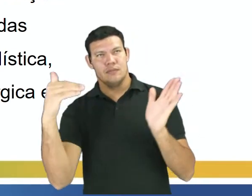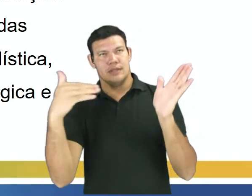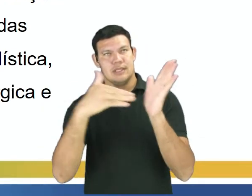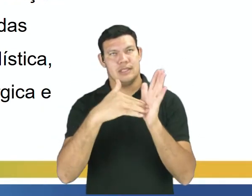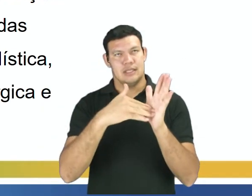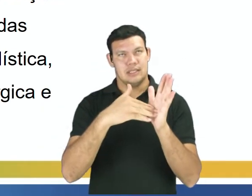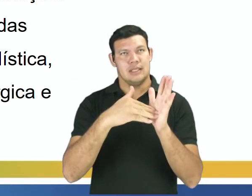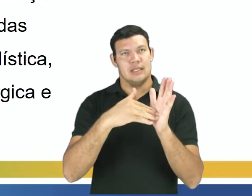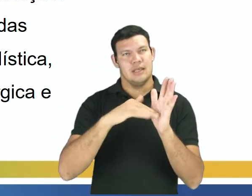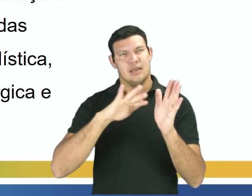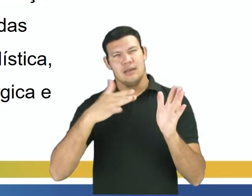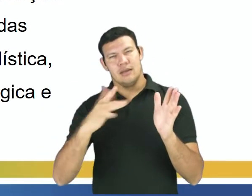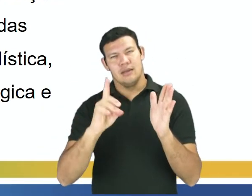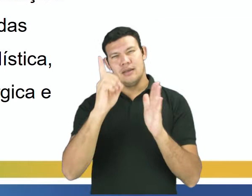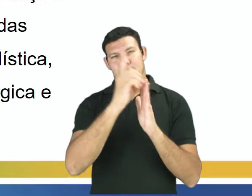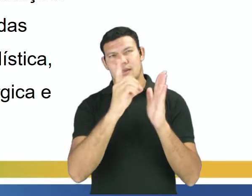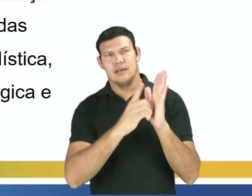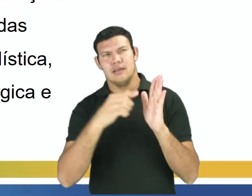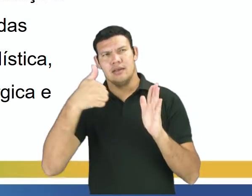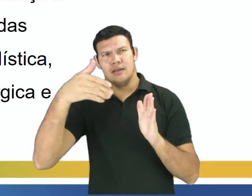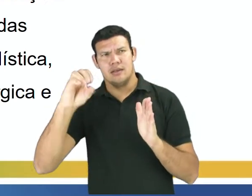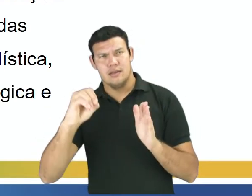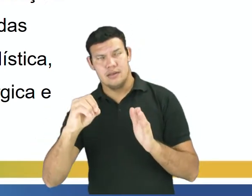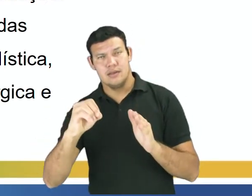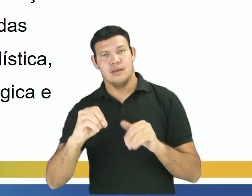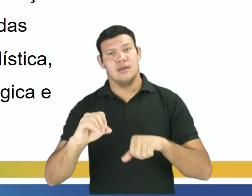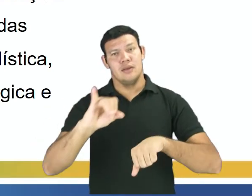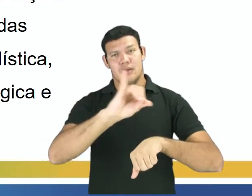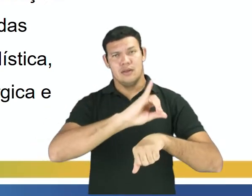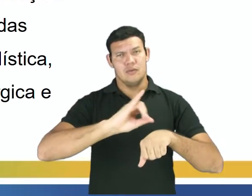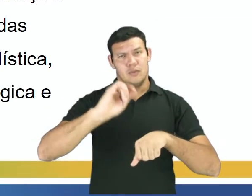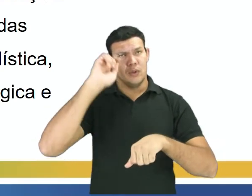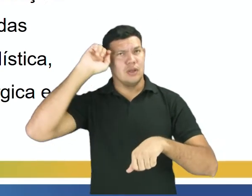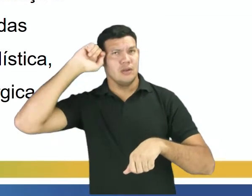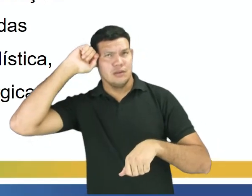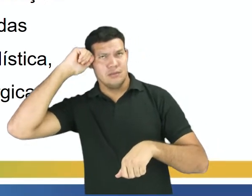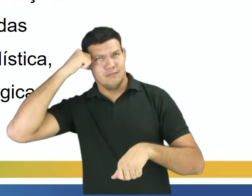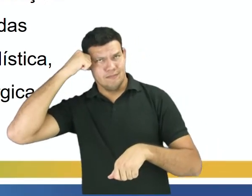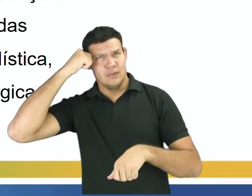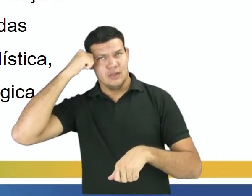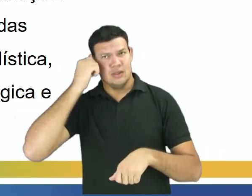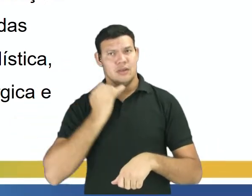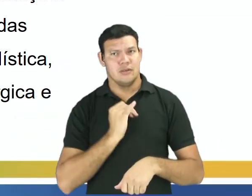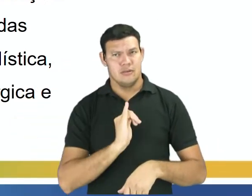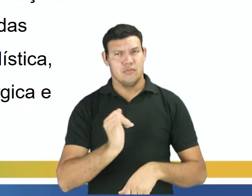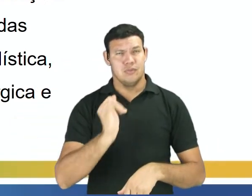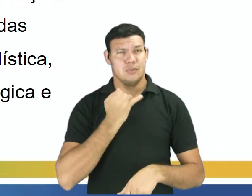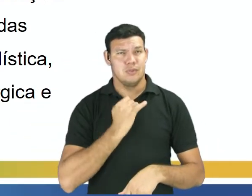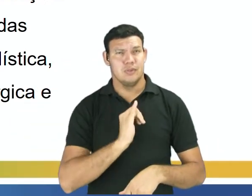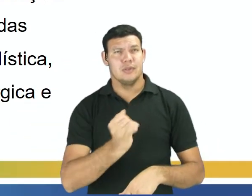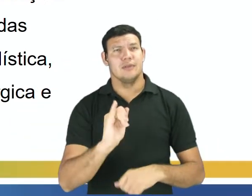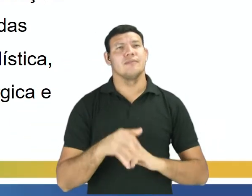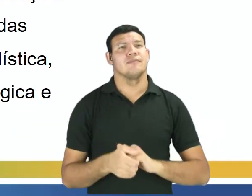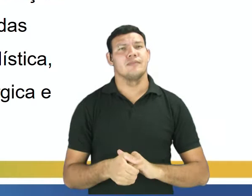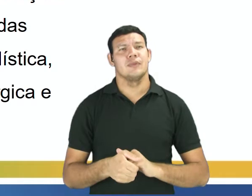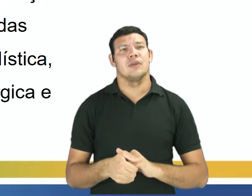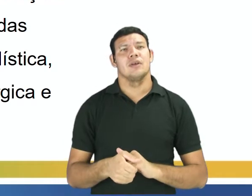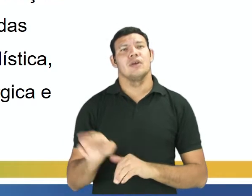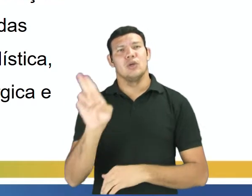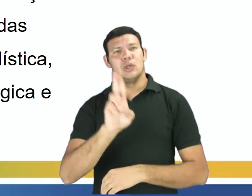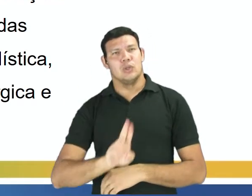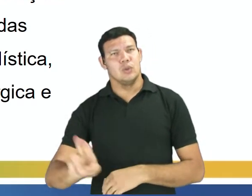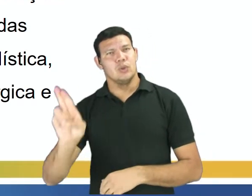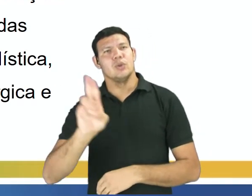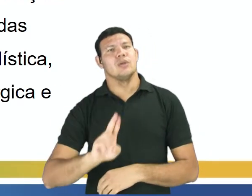petróleo foi a principal fonte de energia. As máquinas e motores mais sofisticados e movidos a